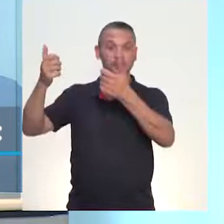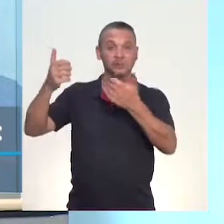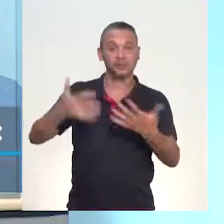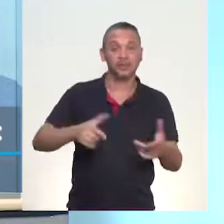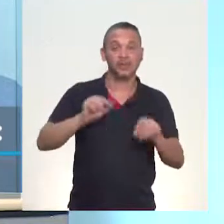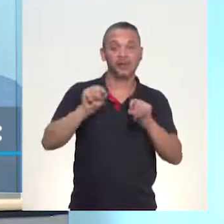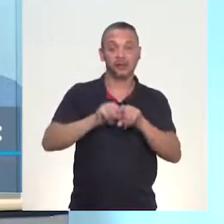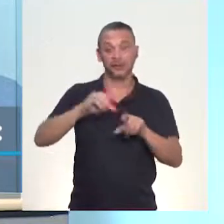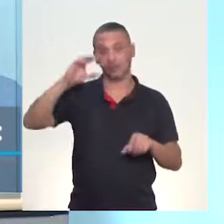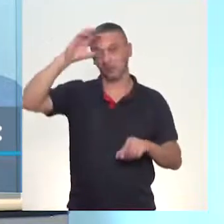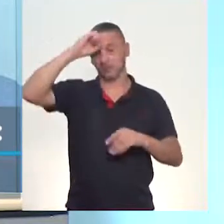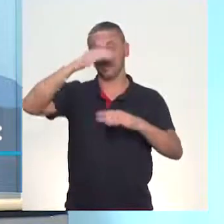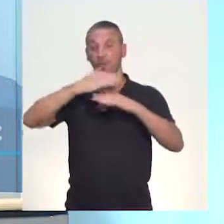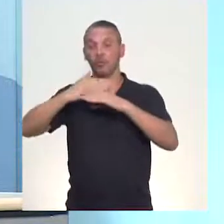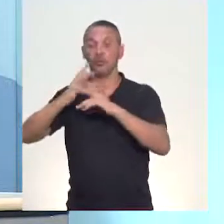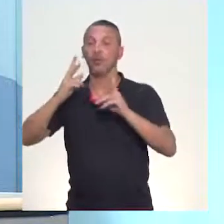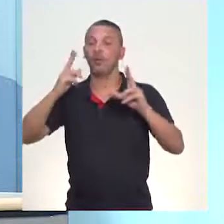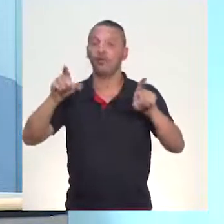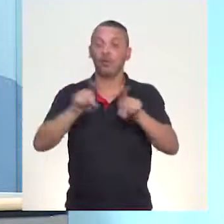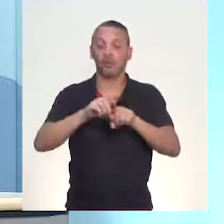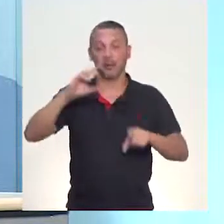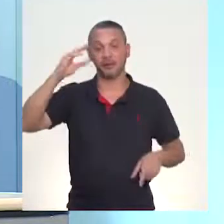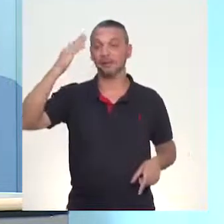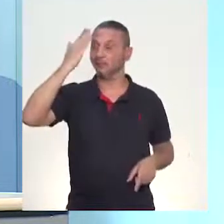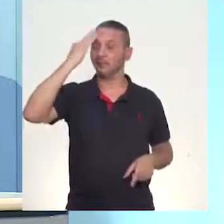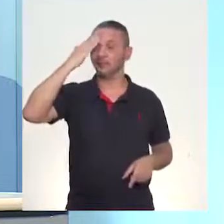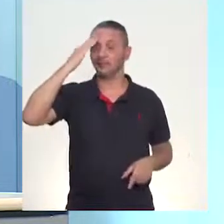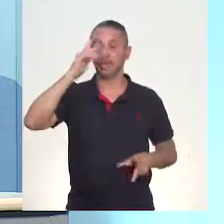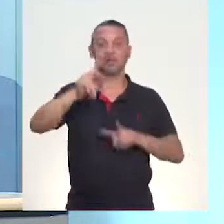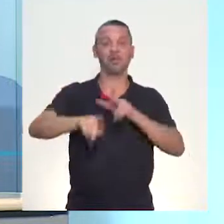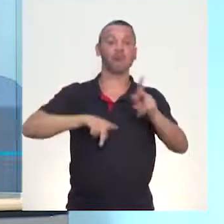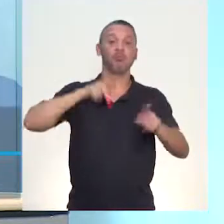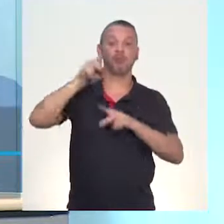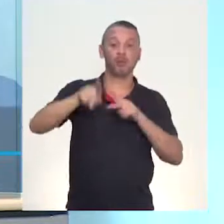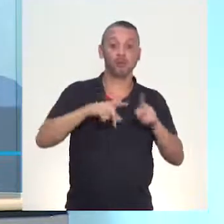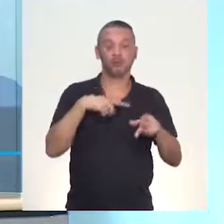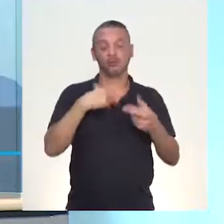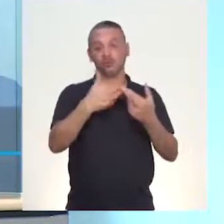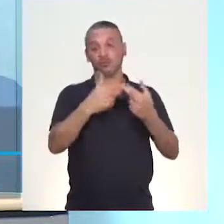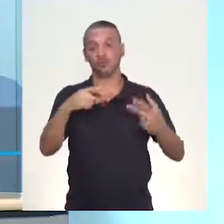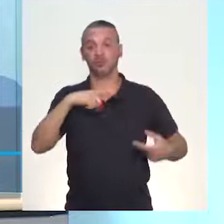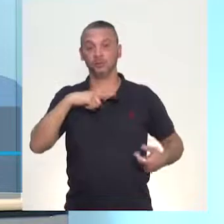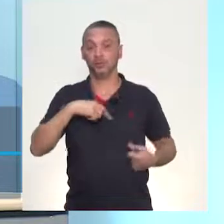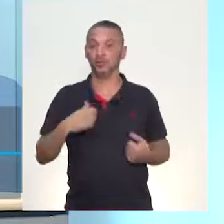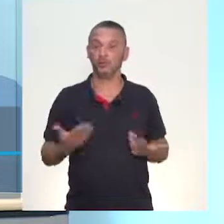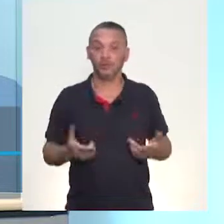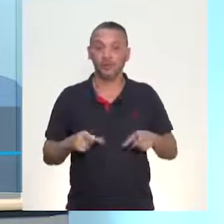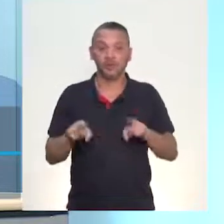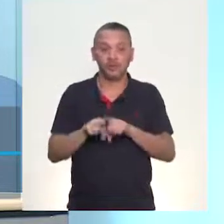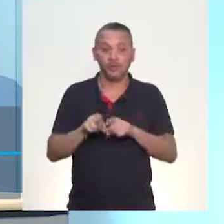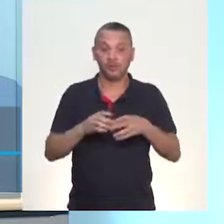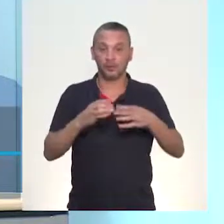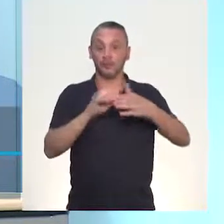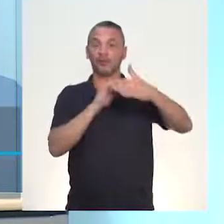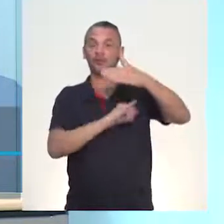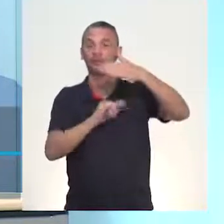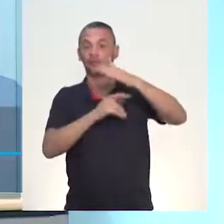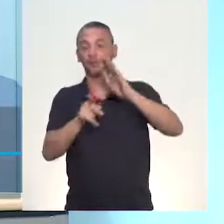comum também de um saber popular, ou então de um saber que não foi legitimado pelas